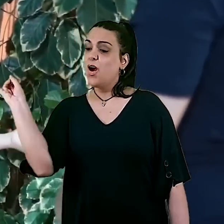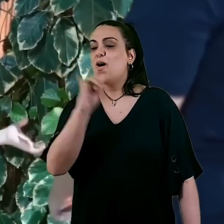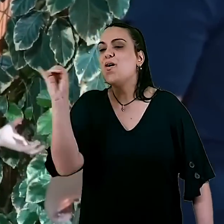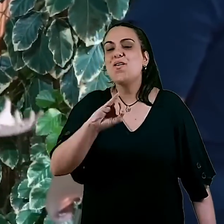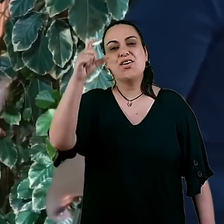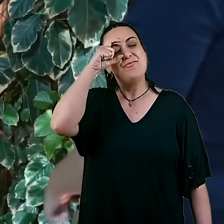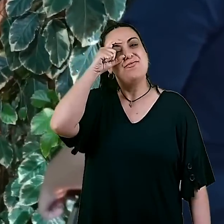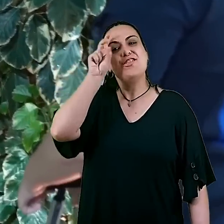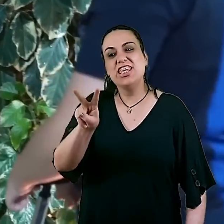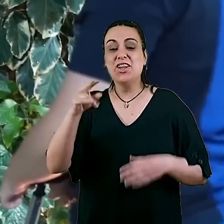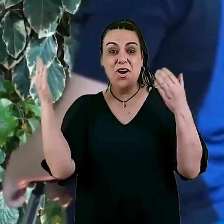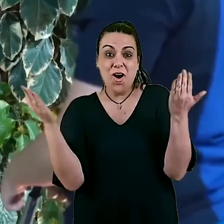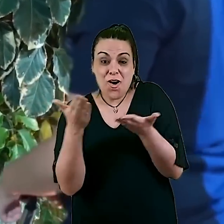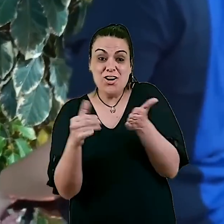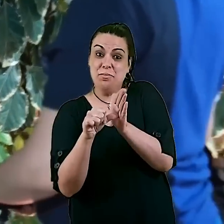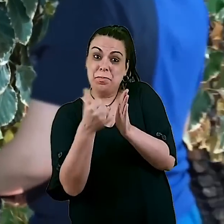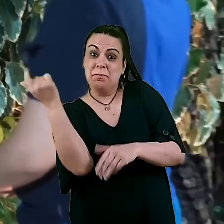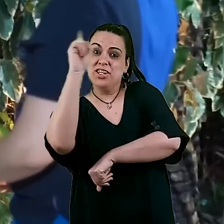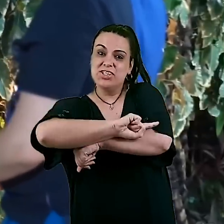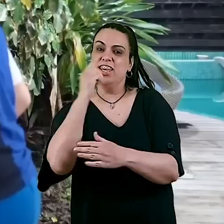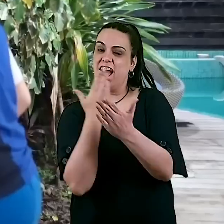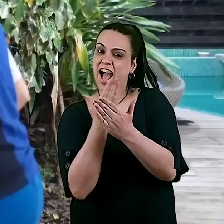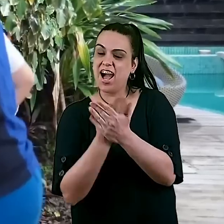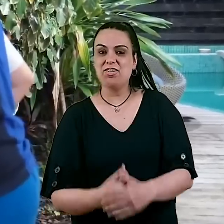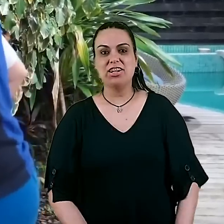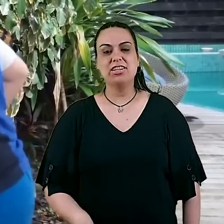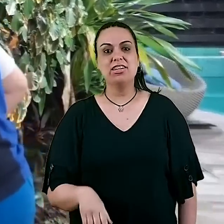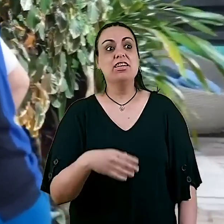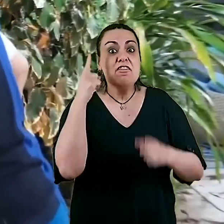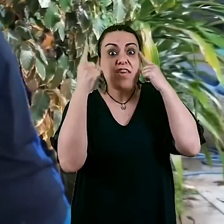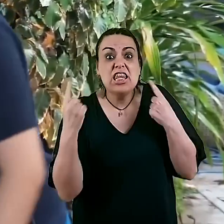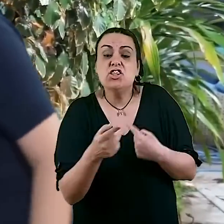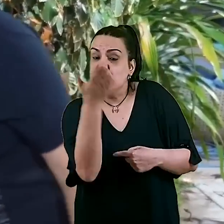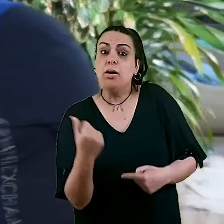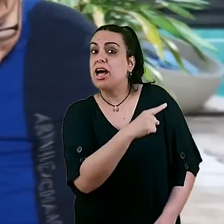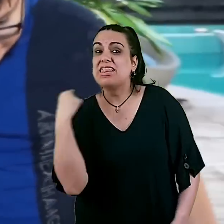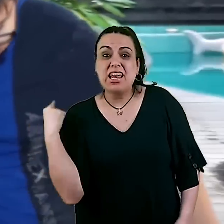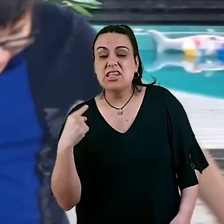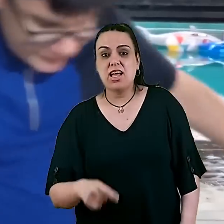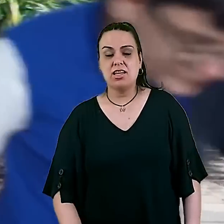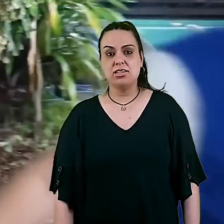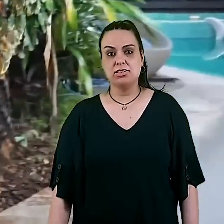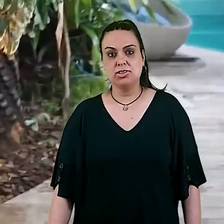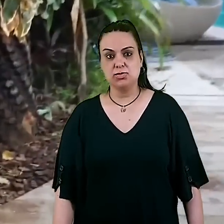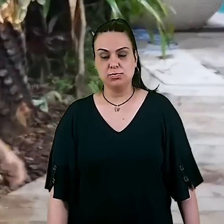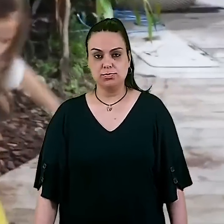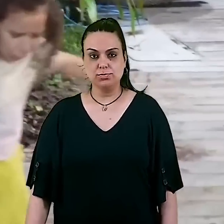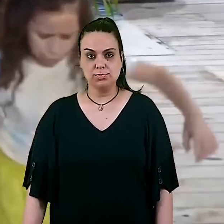Oi, Vitor! Hoje é o nosso primeiro dia de aula! Regina, a gente tá atrasado!